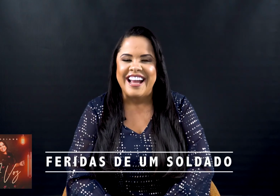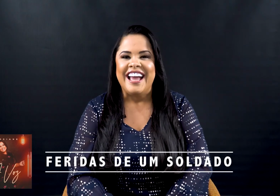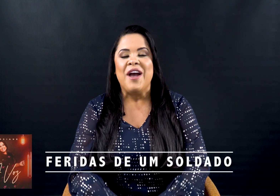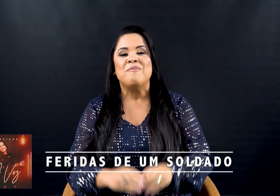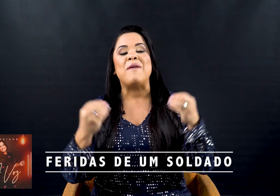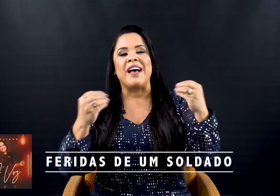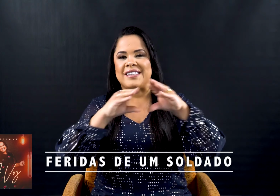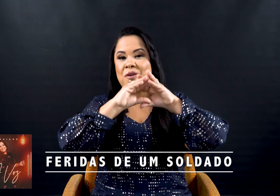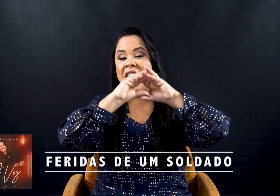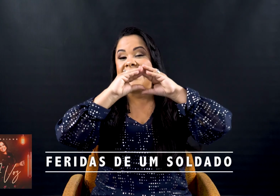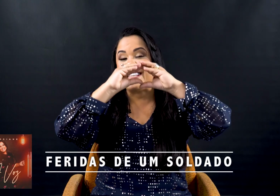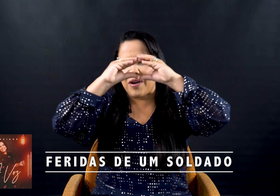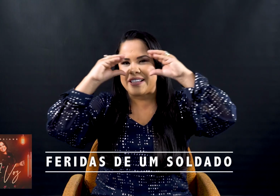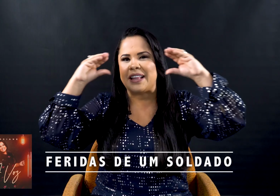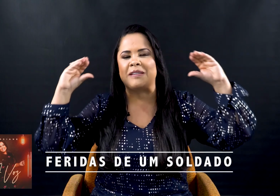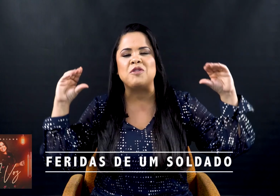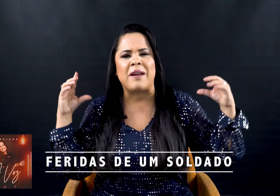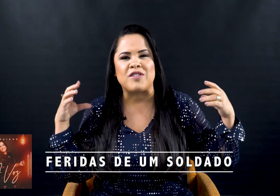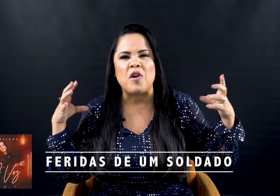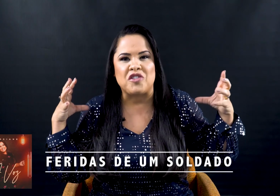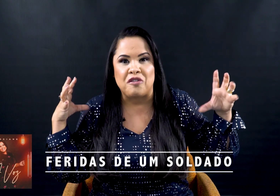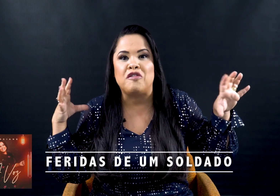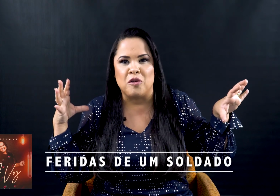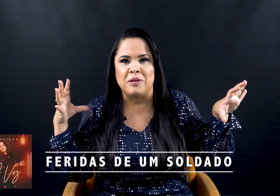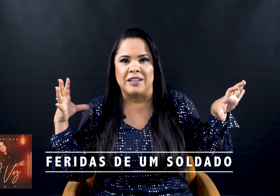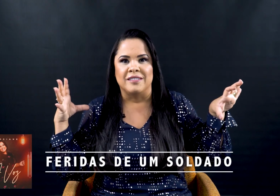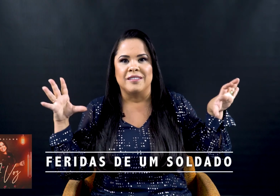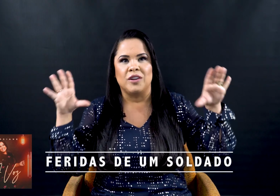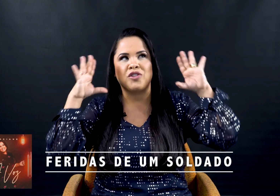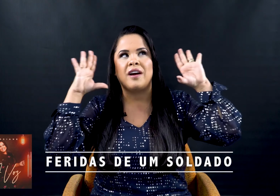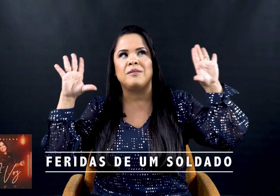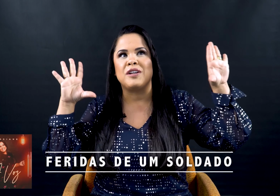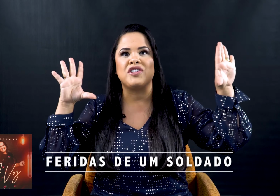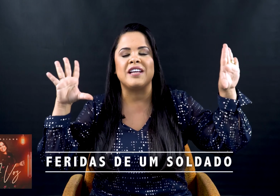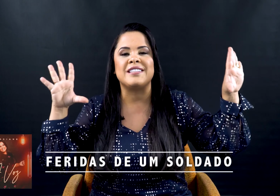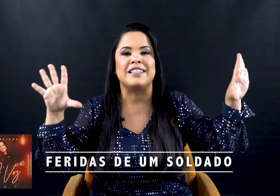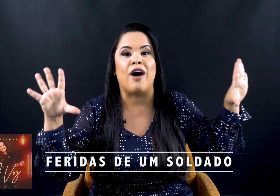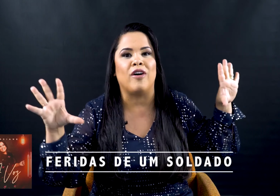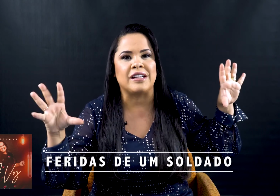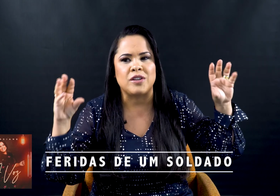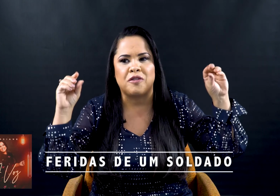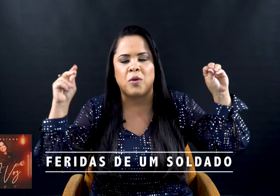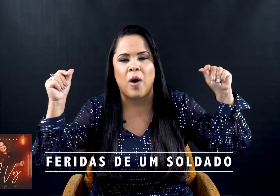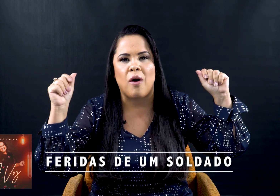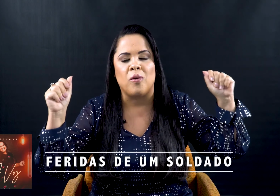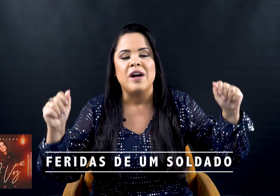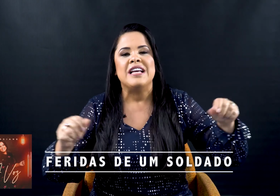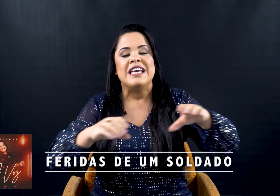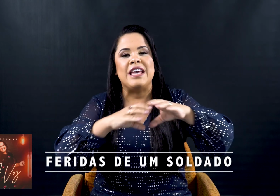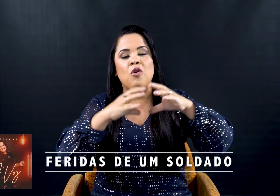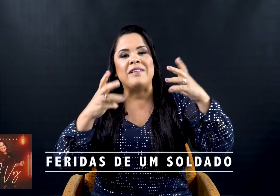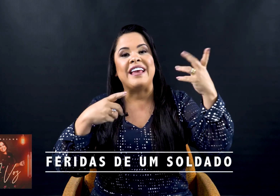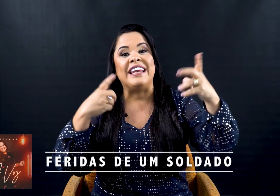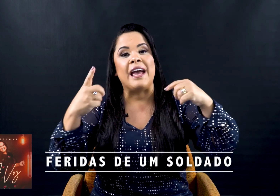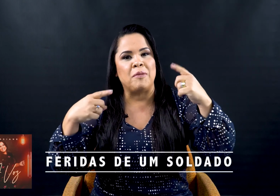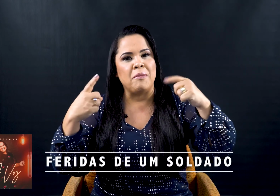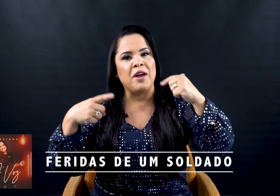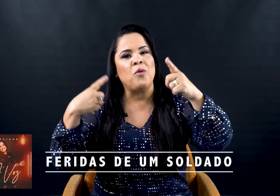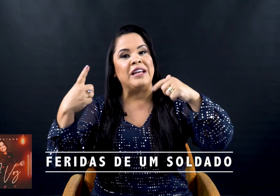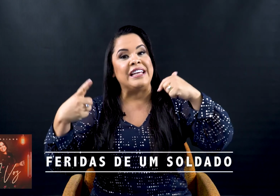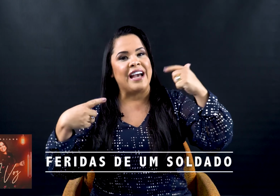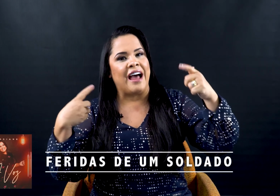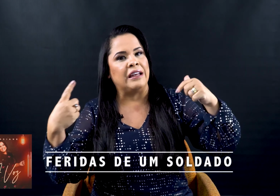Freire. Pensa, com esse tema, assim, não parece coisa de filme? Eu já imaginei assim, na hora, assim, eu falei, uau! E eu comecei a